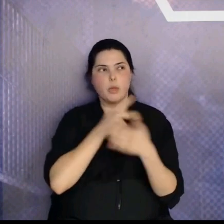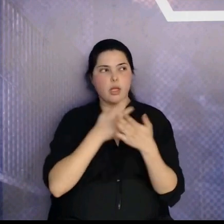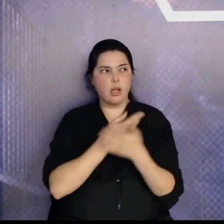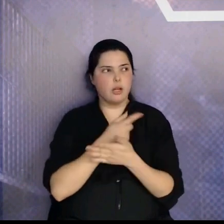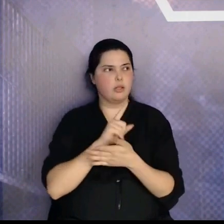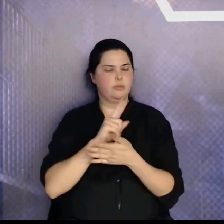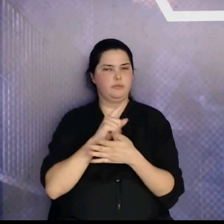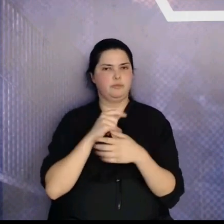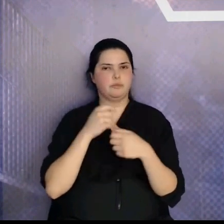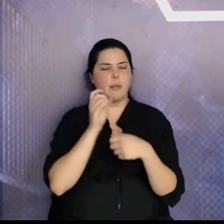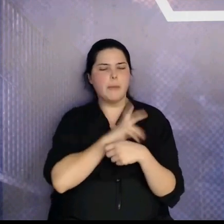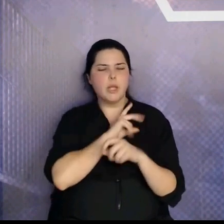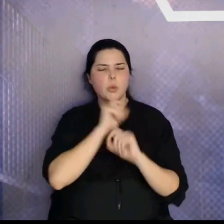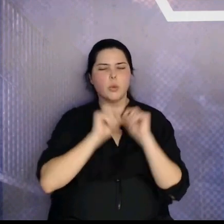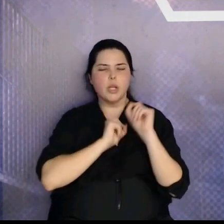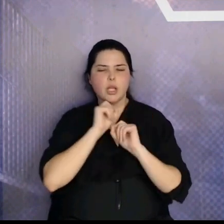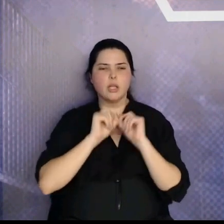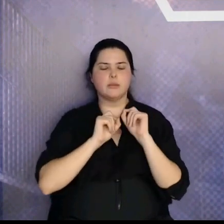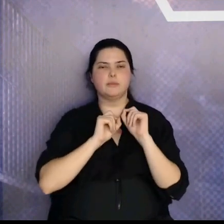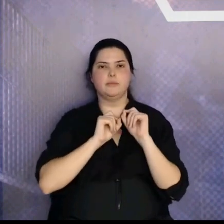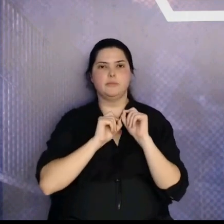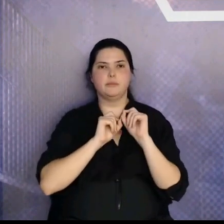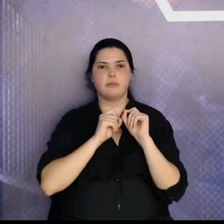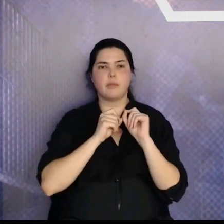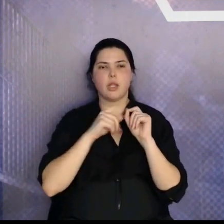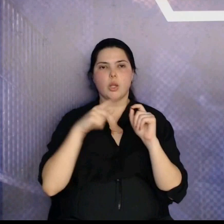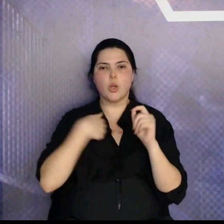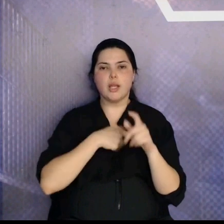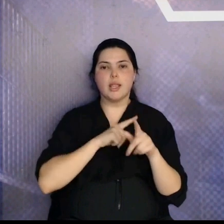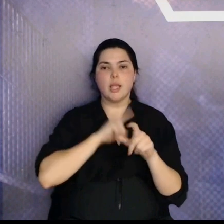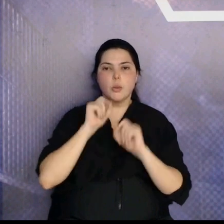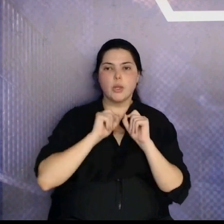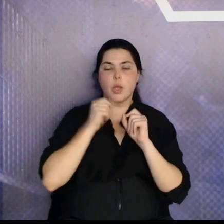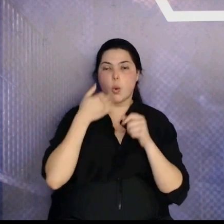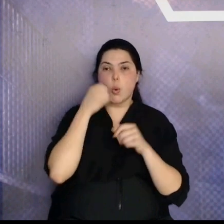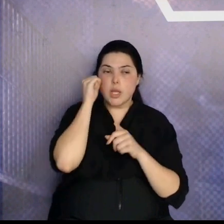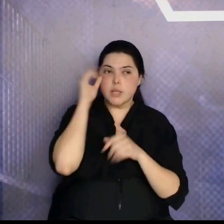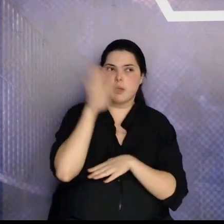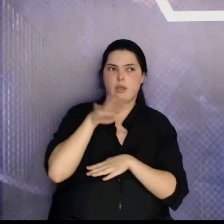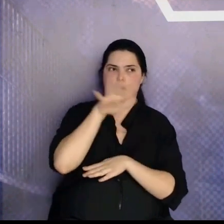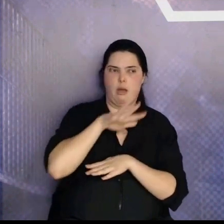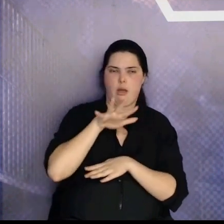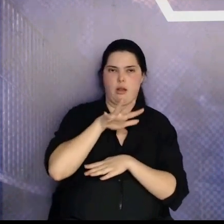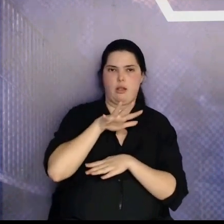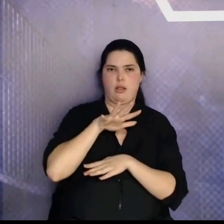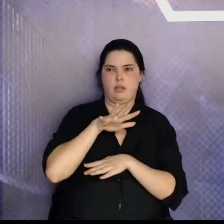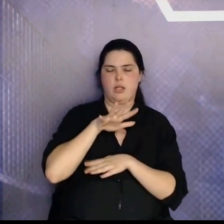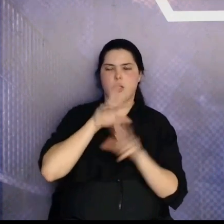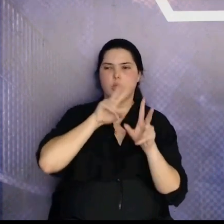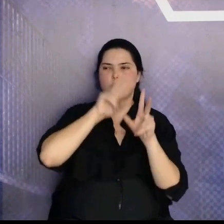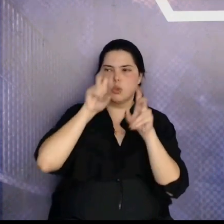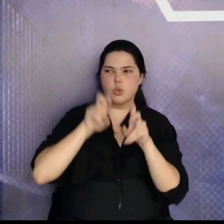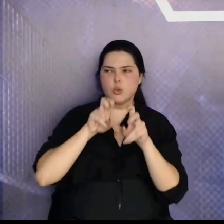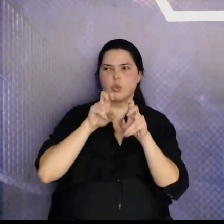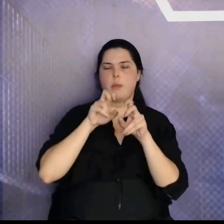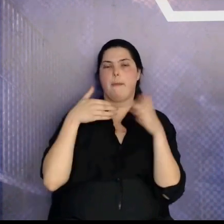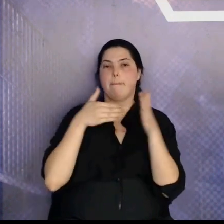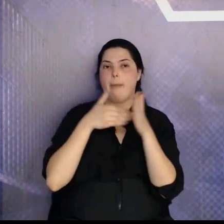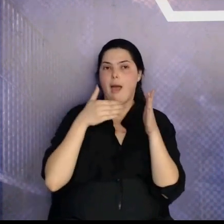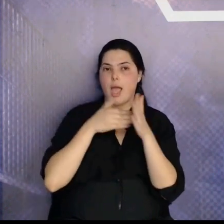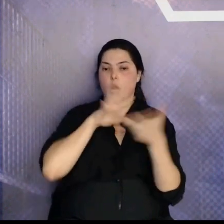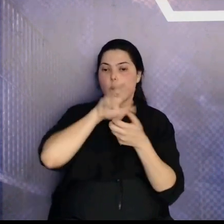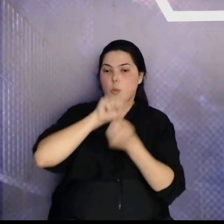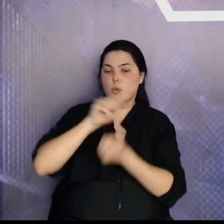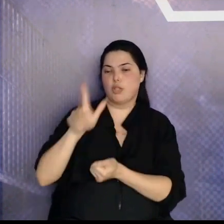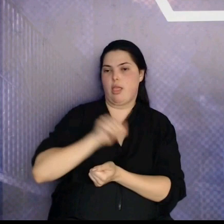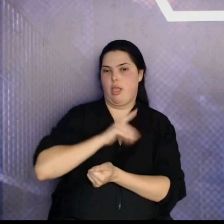ter medo é a gente tendo todo o conhecimento que a gente tem sobre as barreiras que o mundo